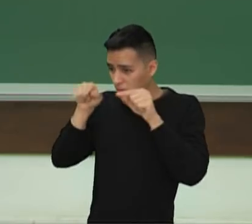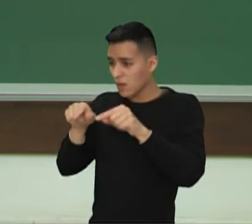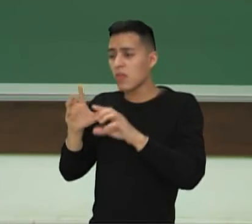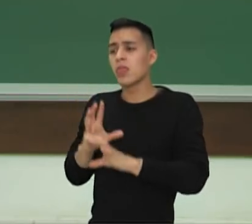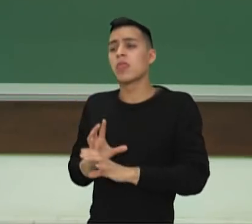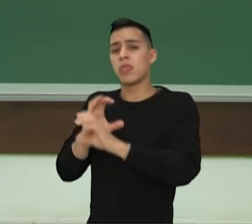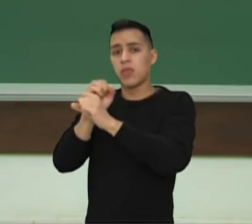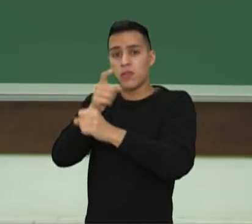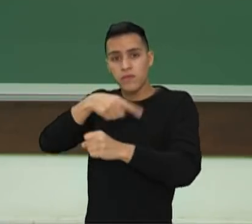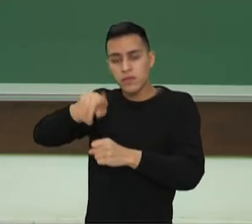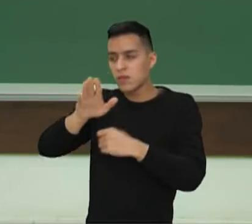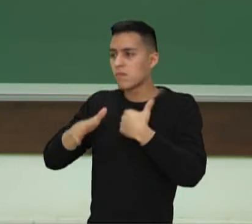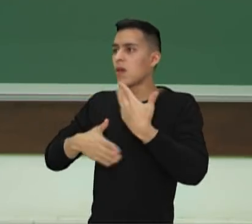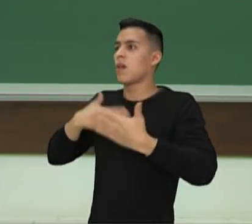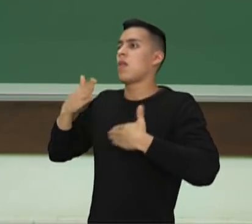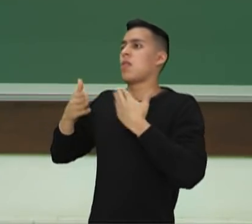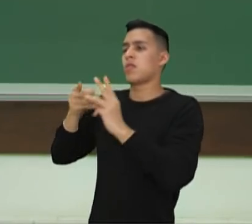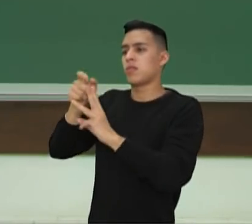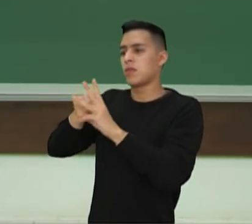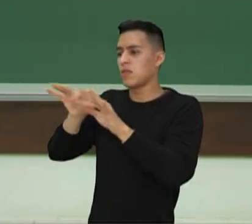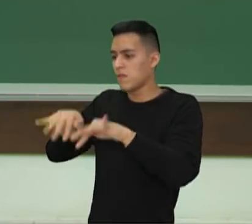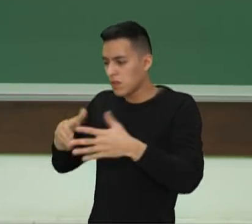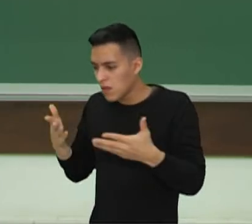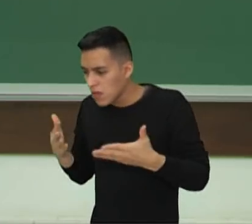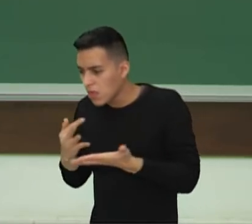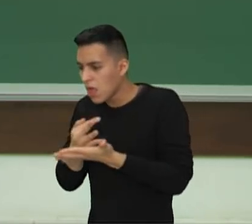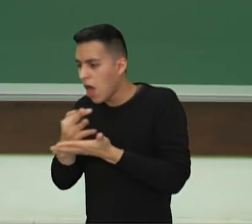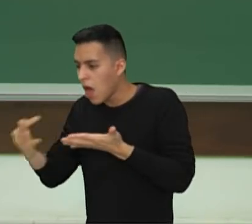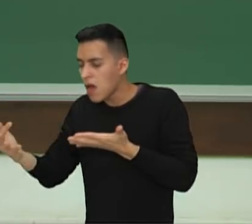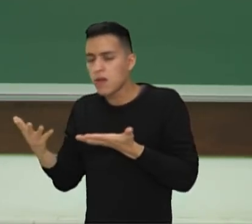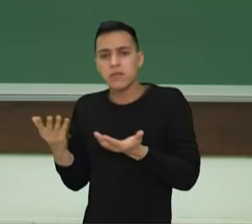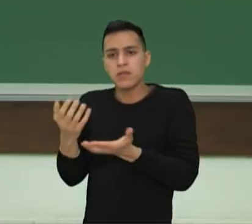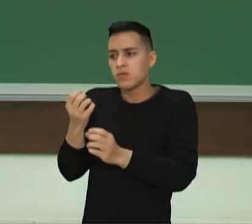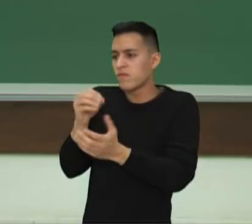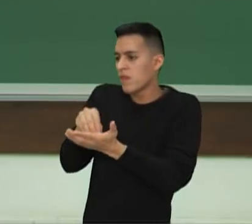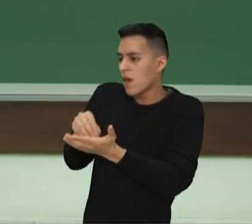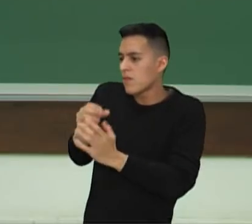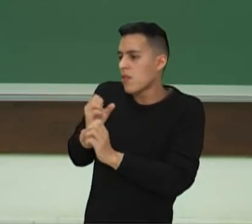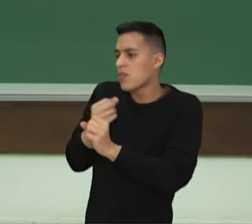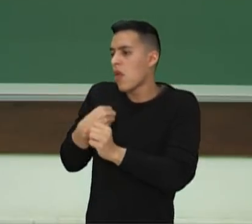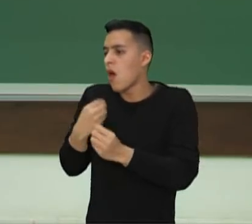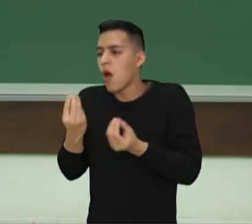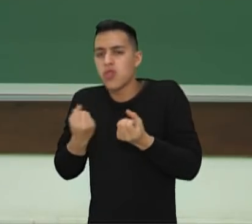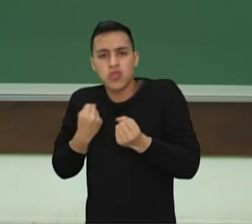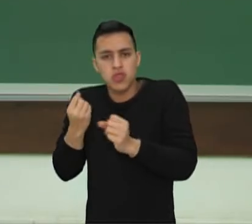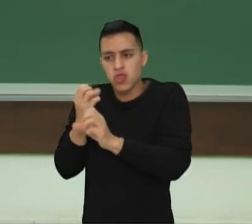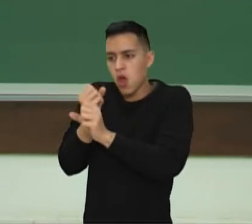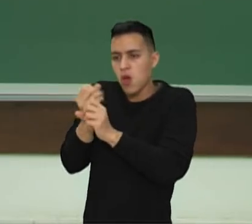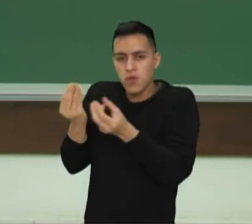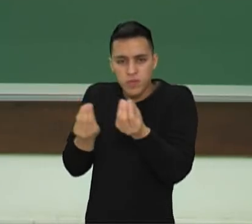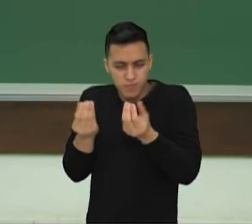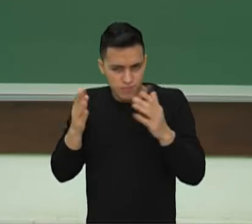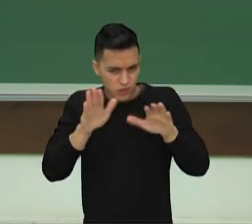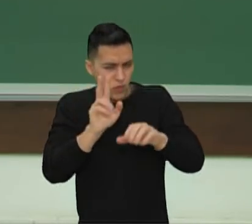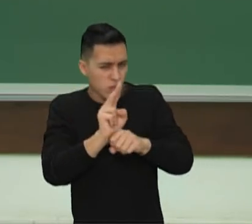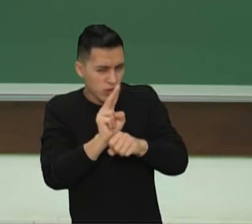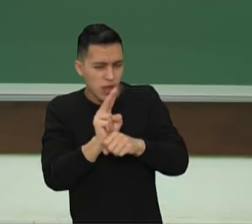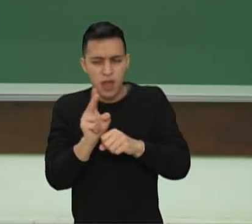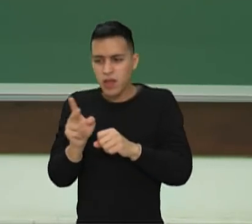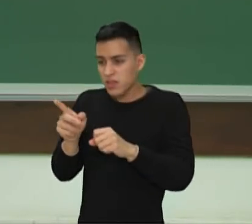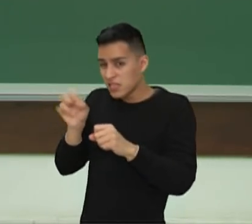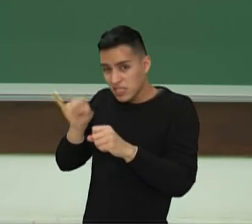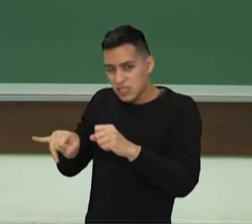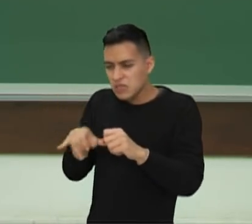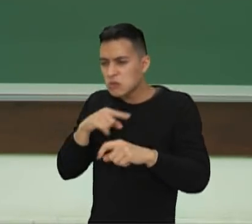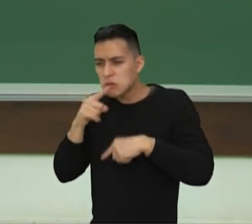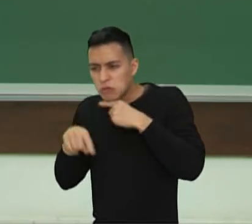não tenha surpresas aí no final do trimestre, né? Às vezes por falta de nota. Então, se cuida, às vezes volta lá um pouquinho, se